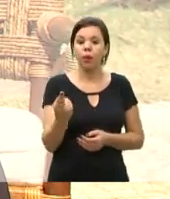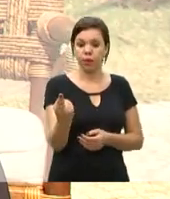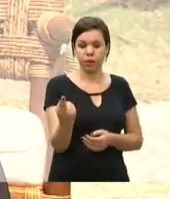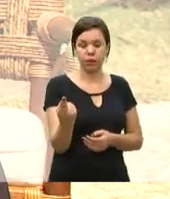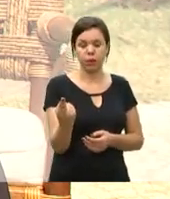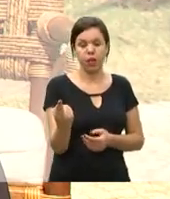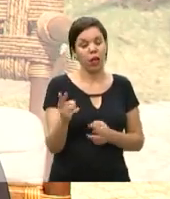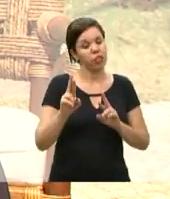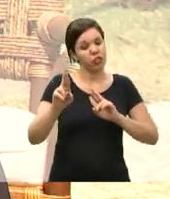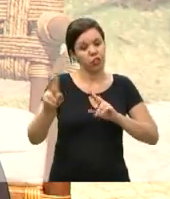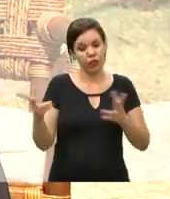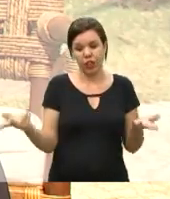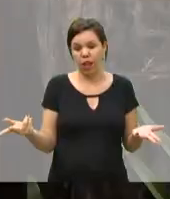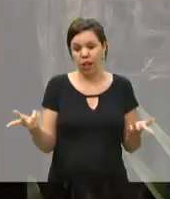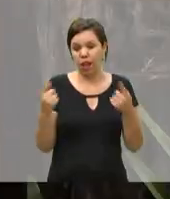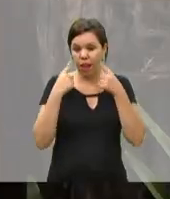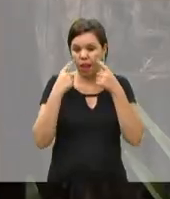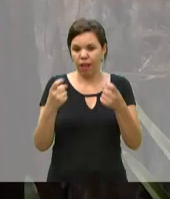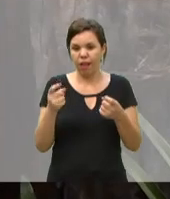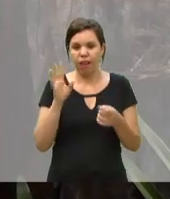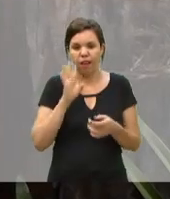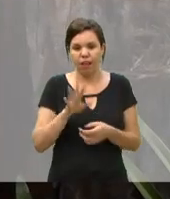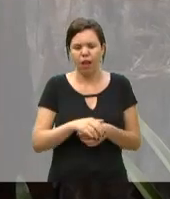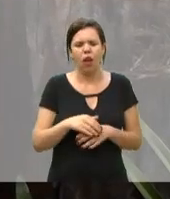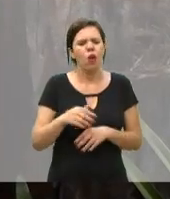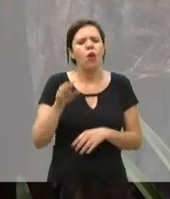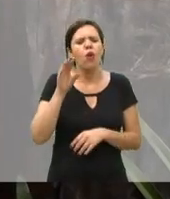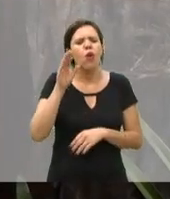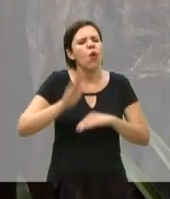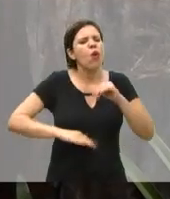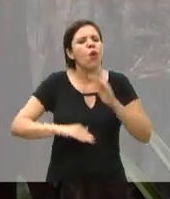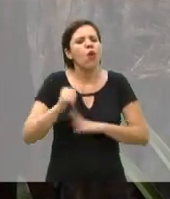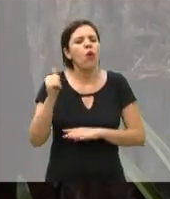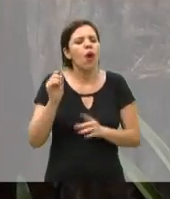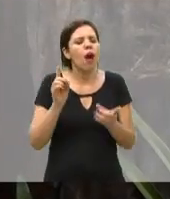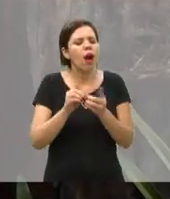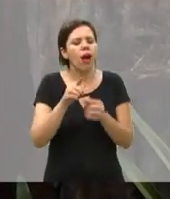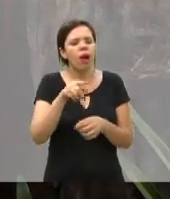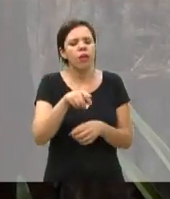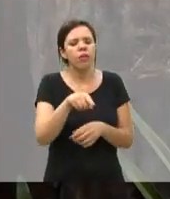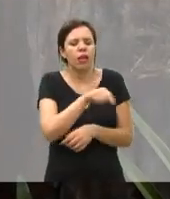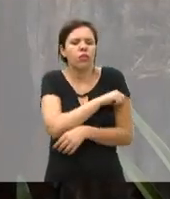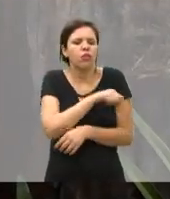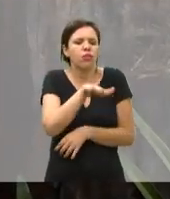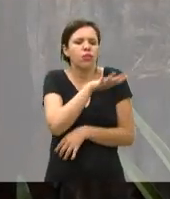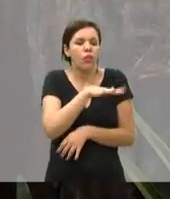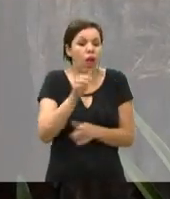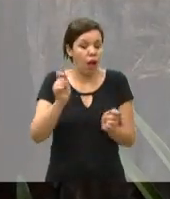resultado é outro. É muito interessante. E o profissional, né, que atende esses educandos também são